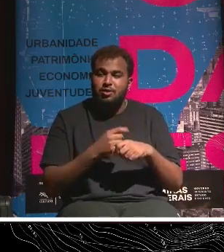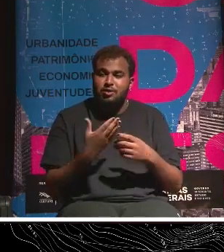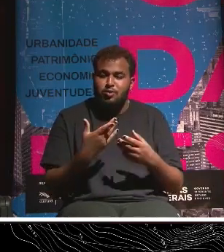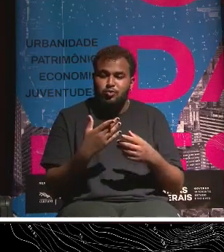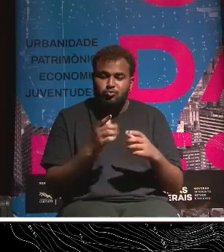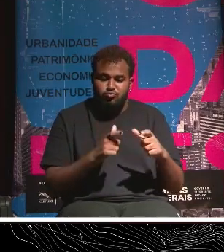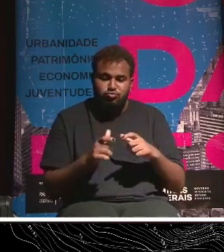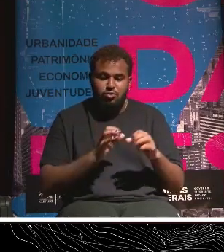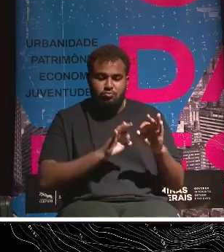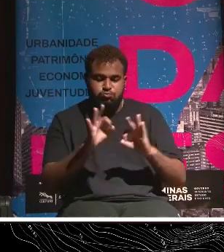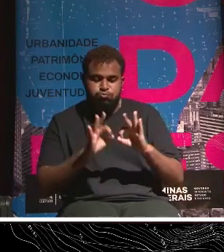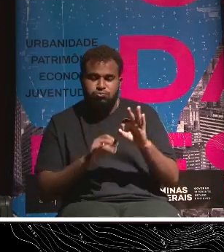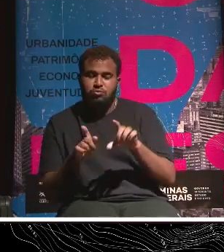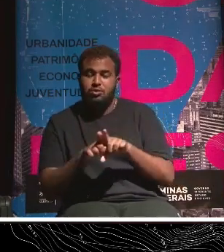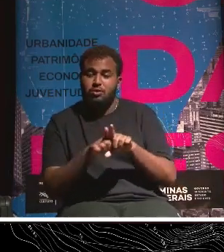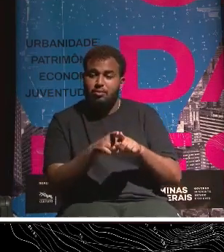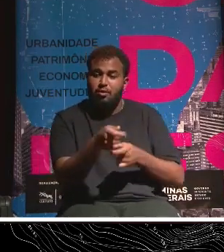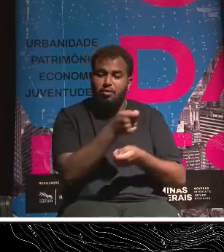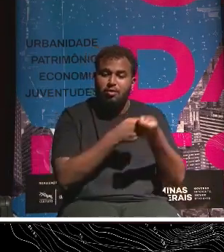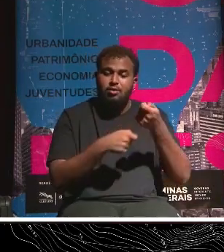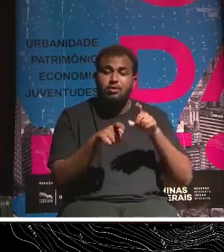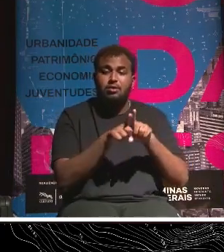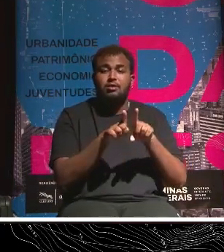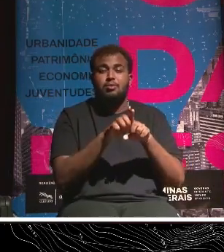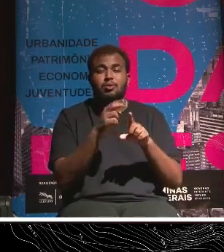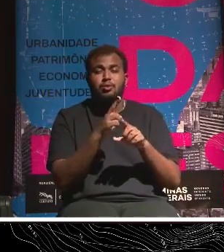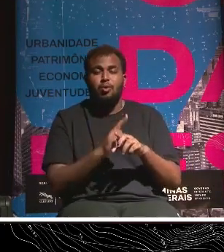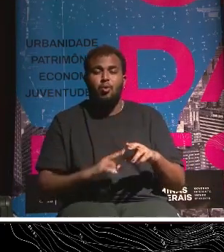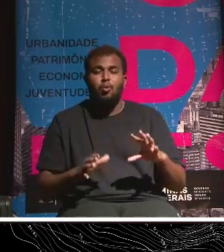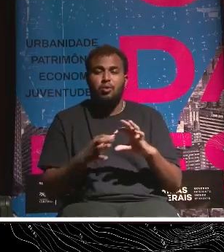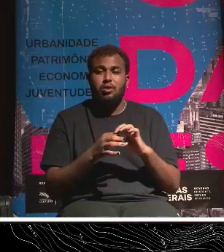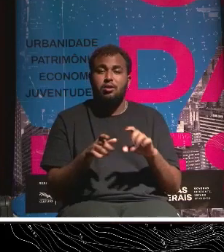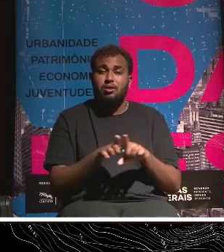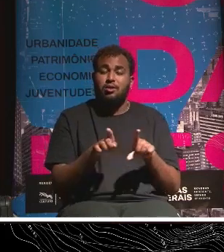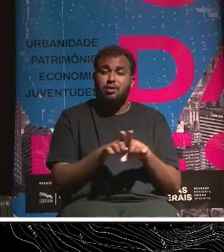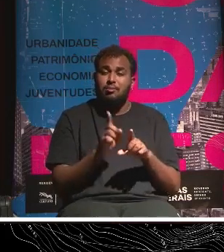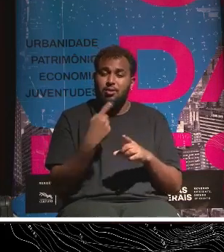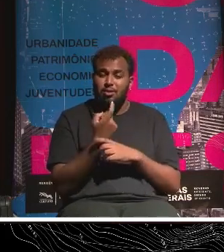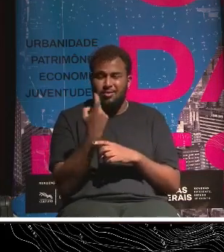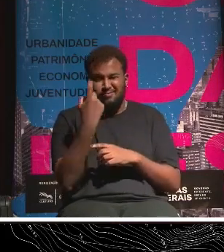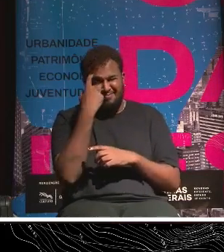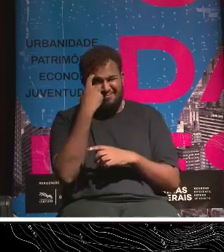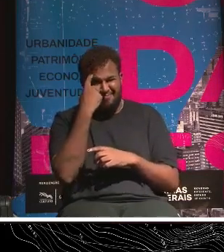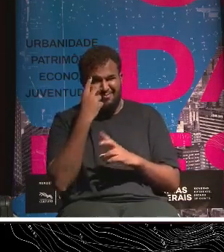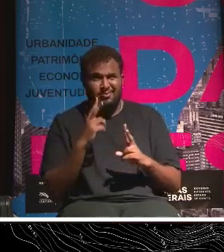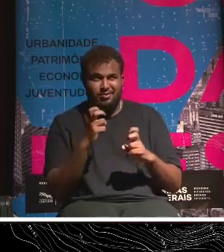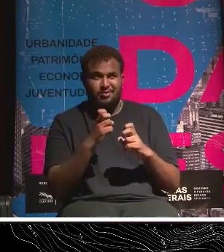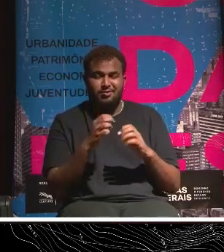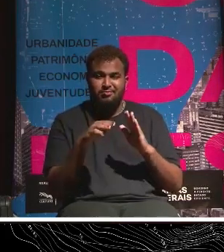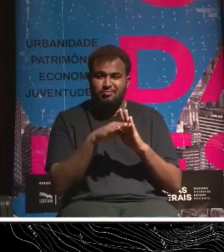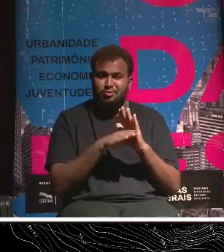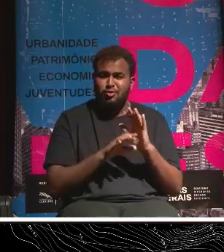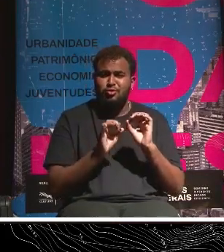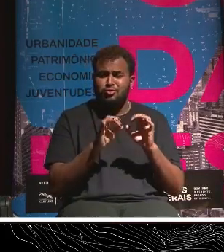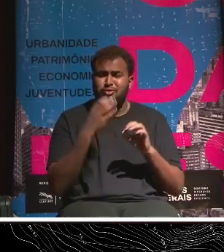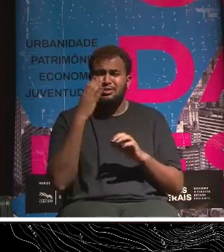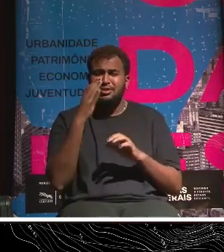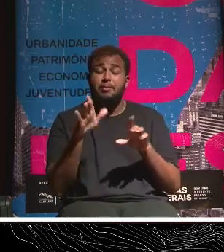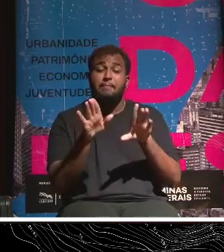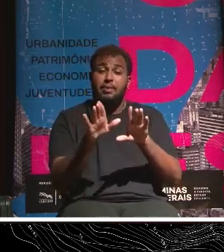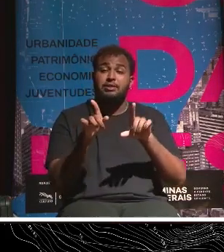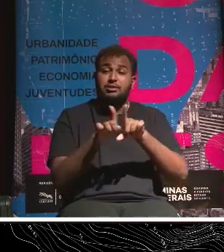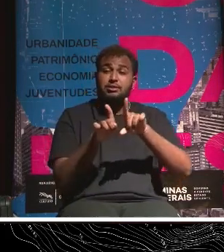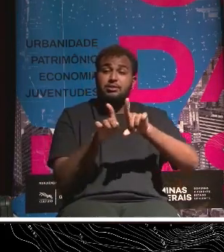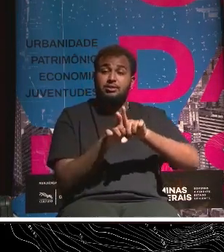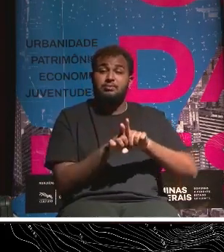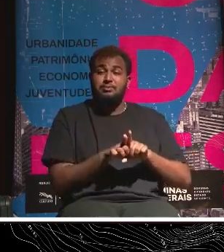reguladores, principalmente na Controladoria Geral da União, é que eles, por exemplo, já estão começando a pensar em uma metodologia que não é só científica, mas também